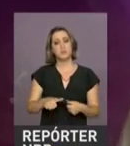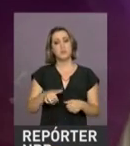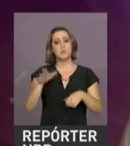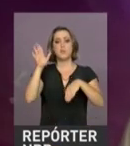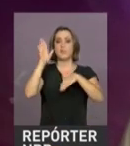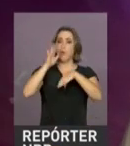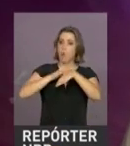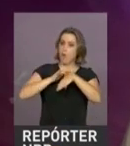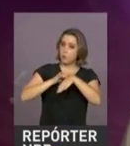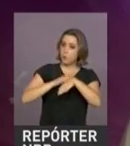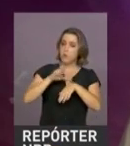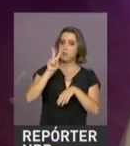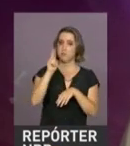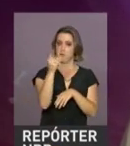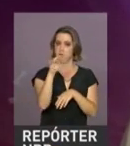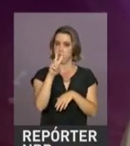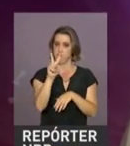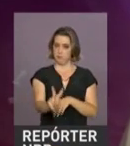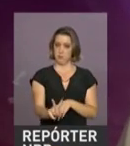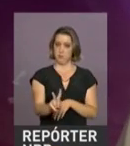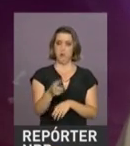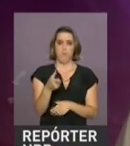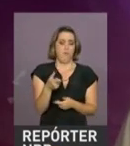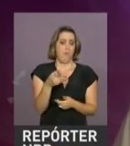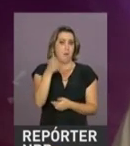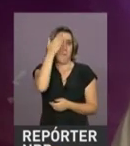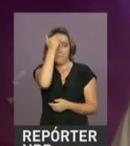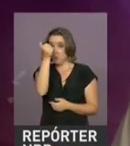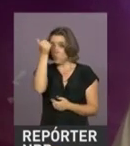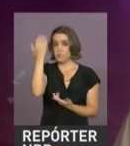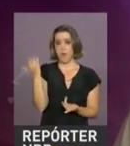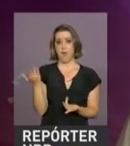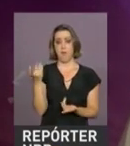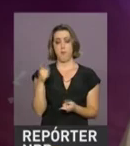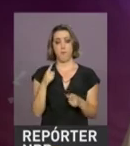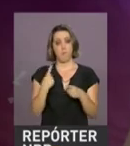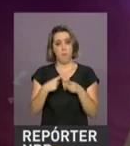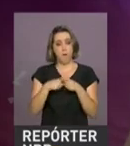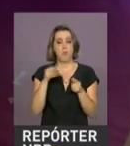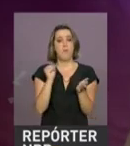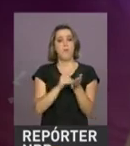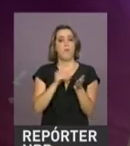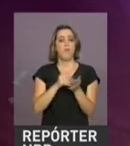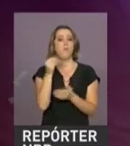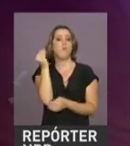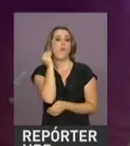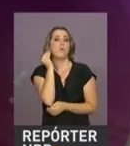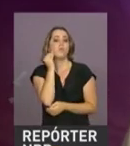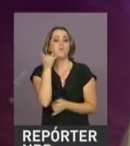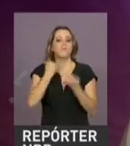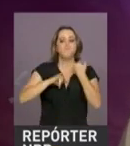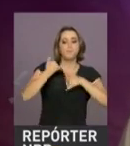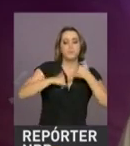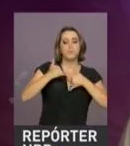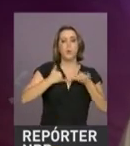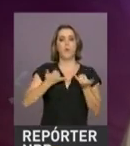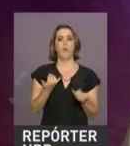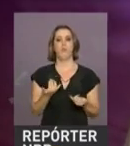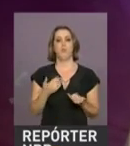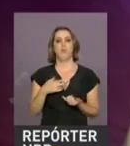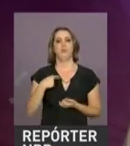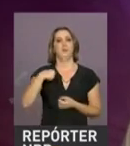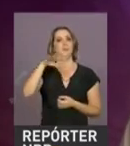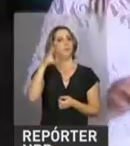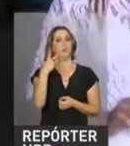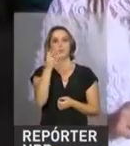portadores de HIV e não sabem, não fizeram a testagem. E também temos mais de 200 mil que têm o vírus